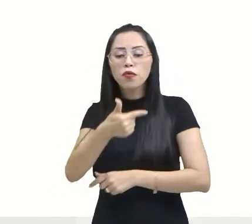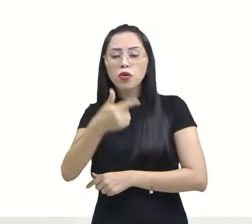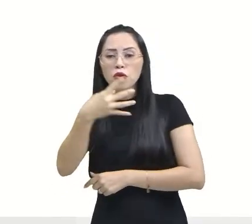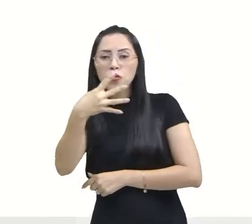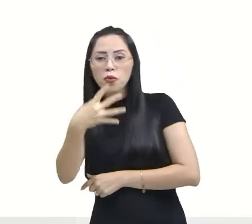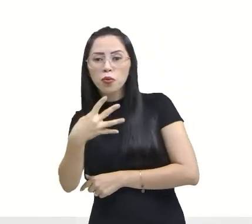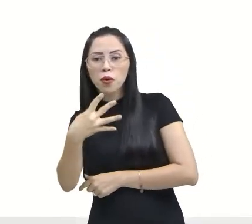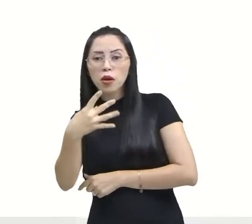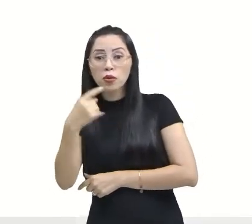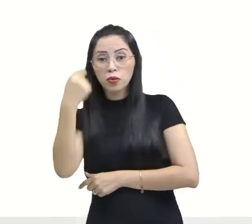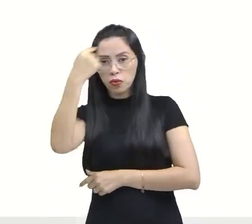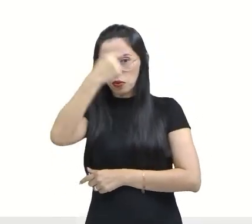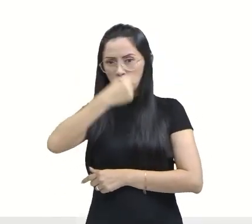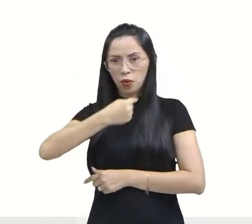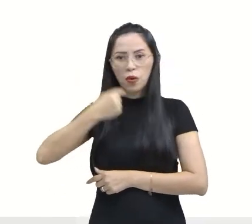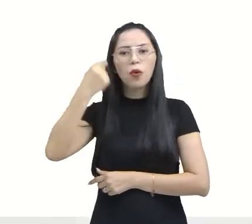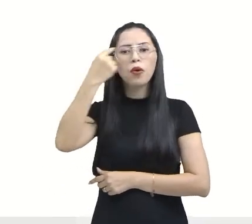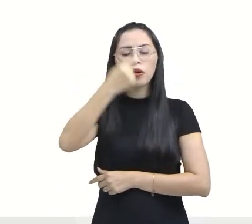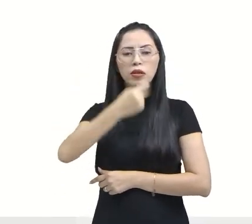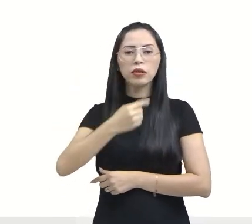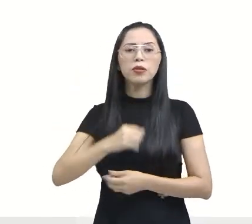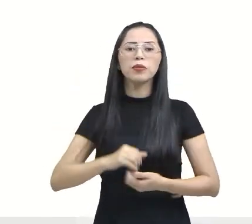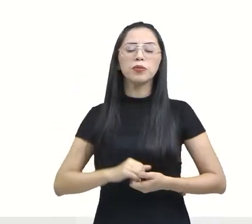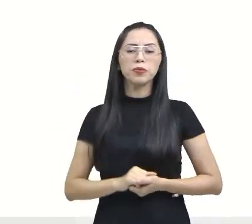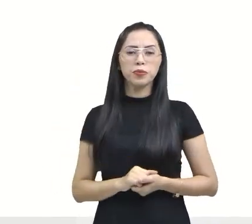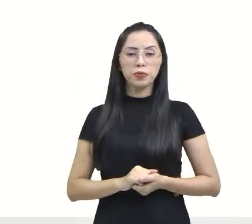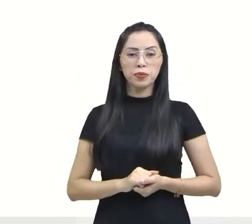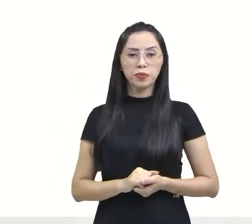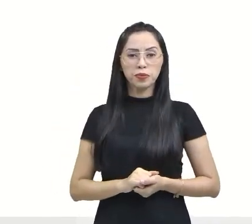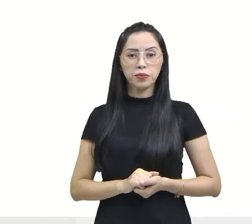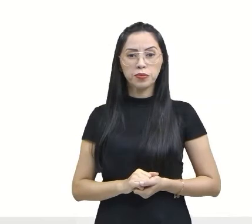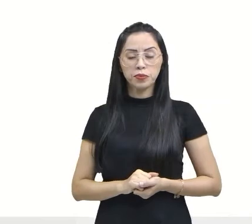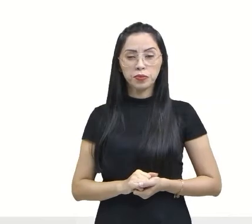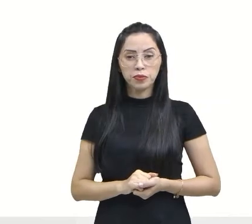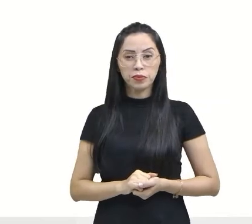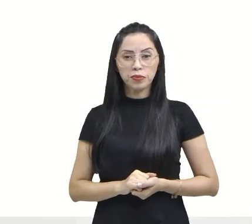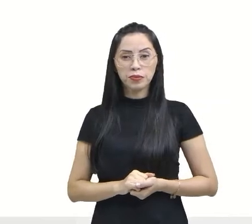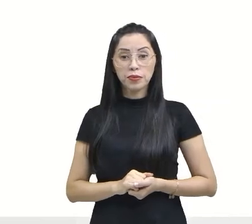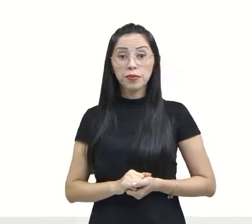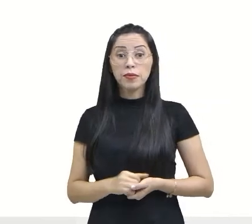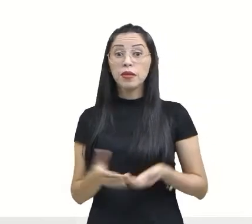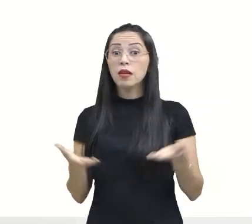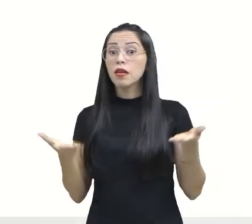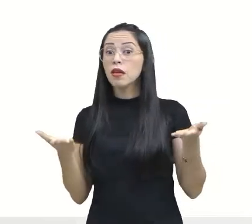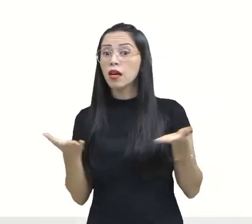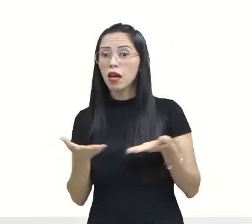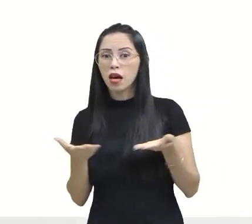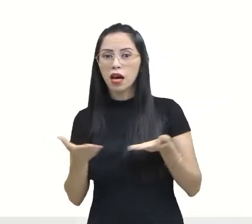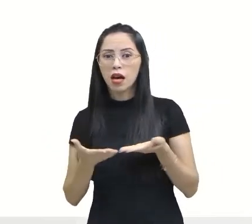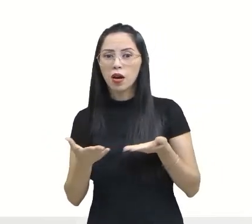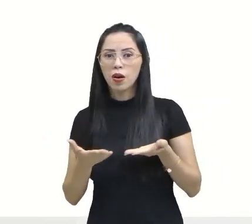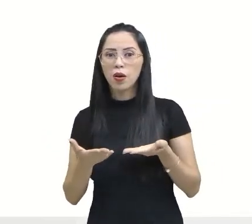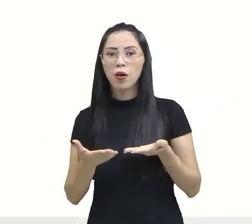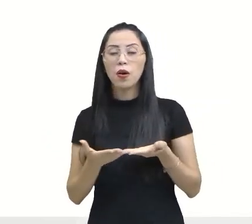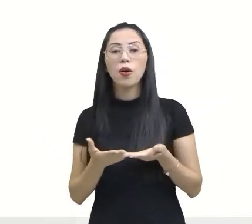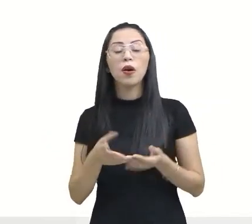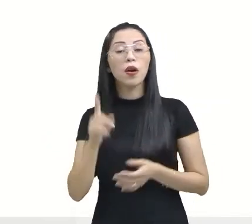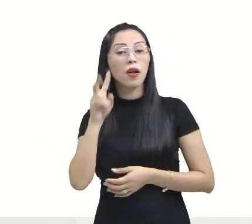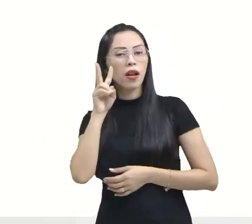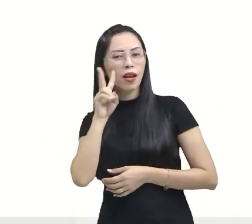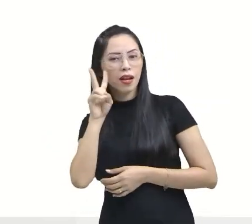24 horas, tá certo? E aí, quando você chega em horas, você volta para essa medida aqui de cima. Olha